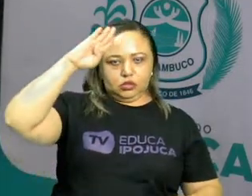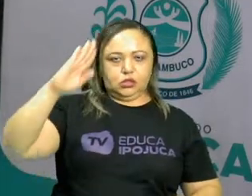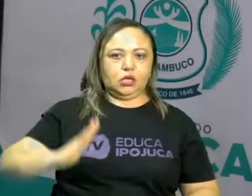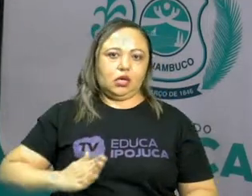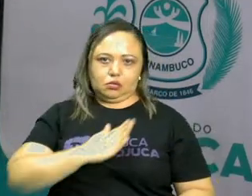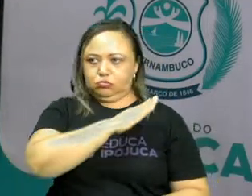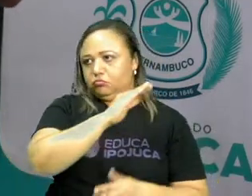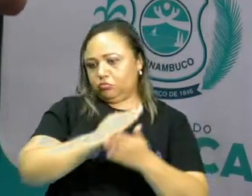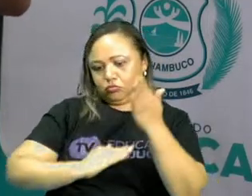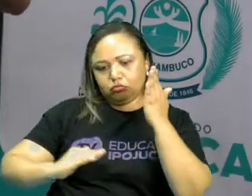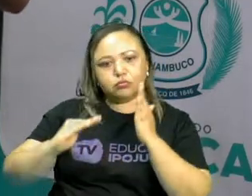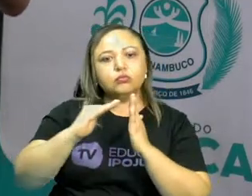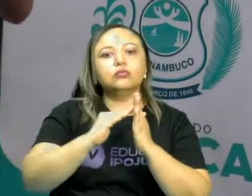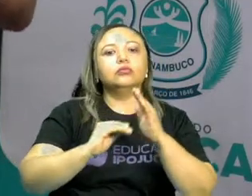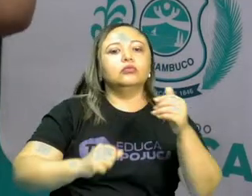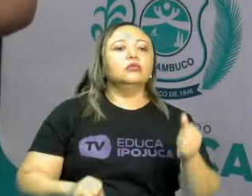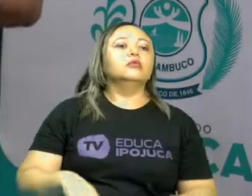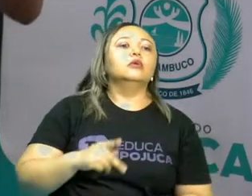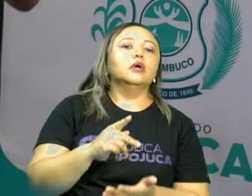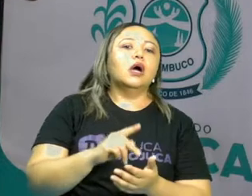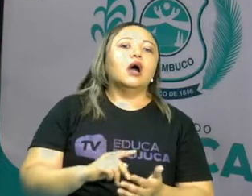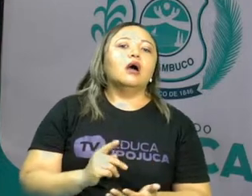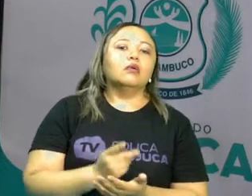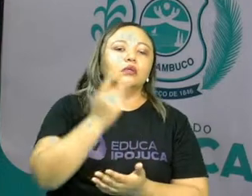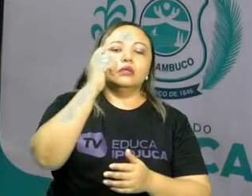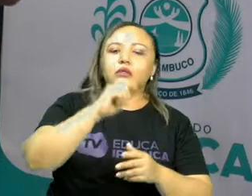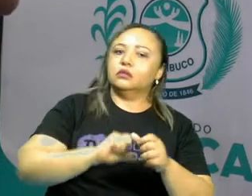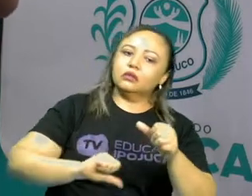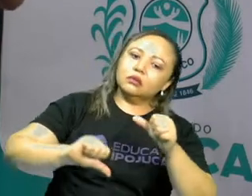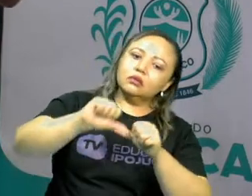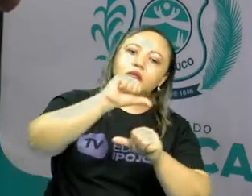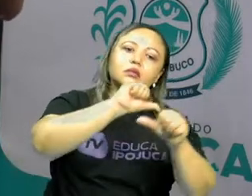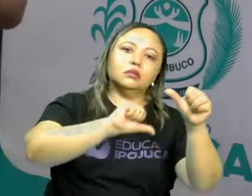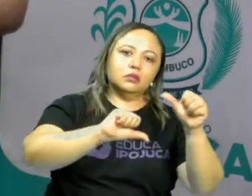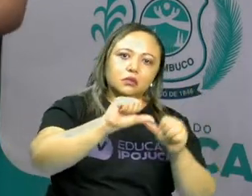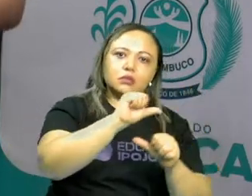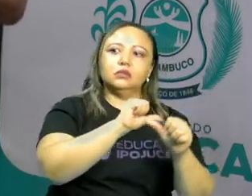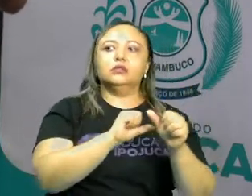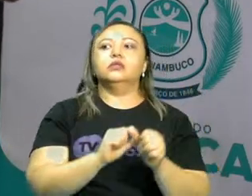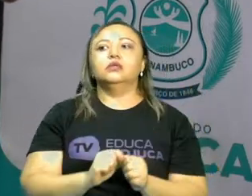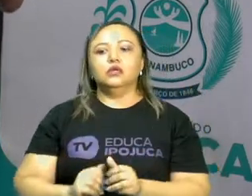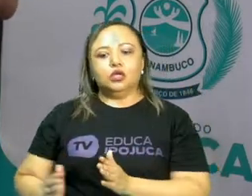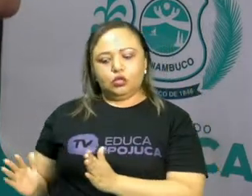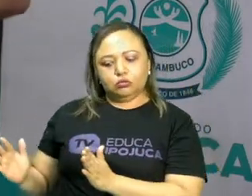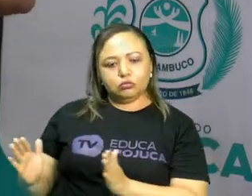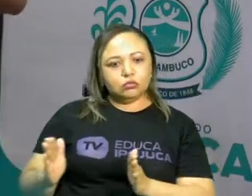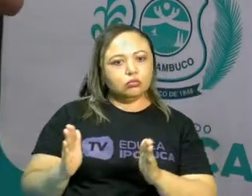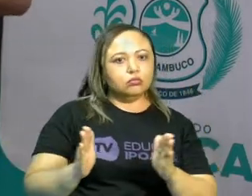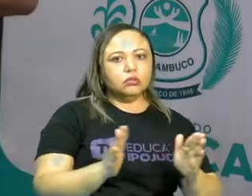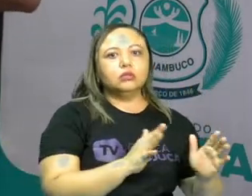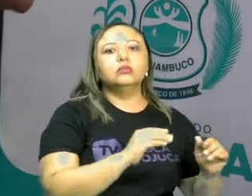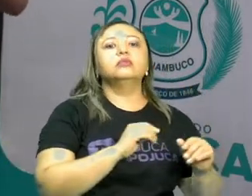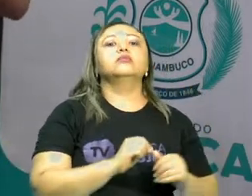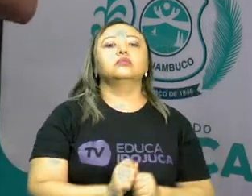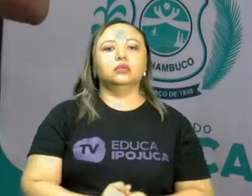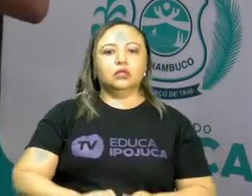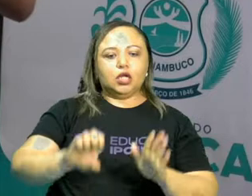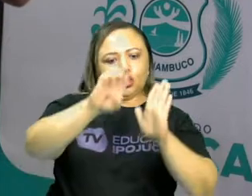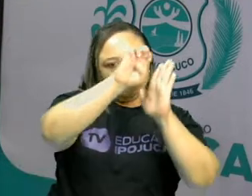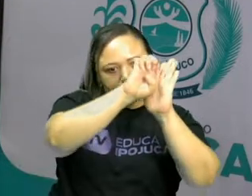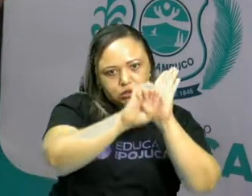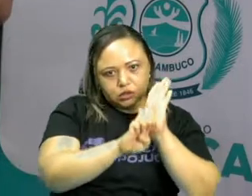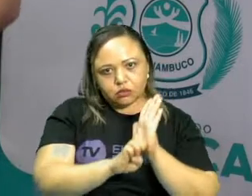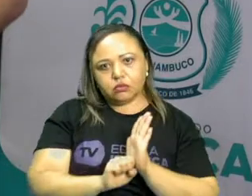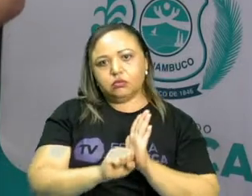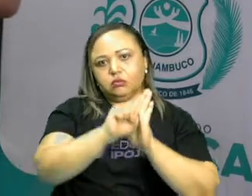então todas essas mudanças que vão correndo grave há alguns séculos elas levar um pão a